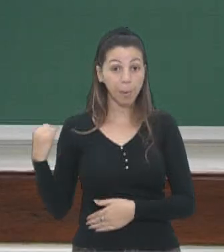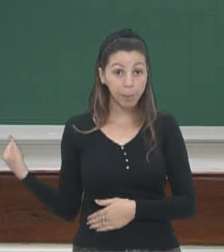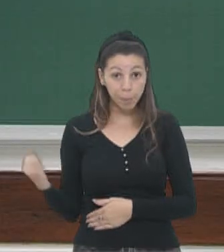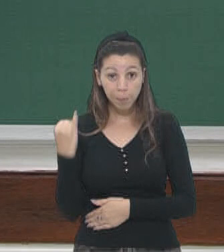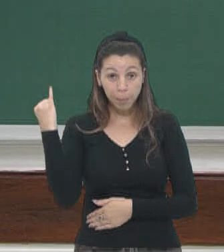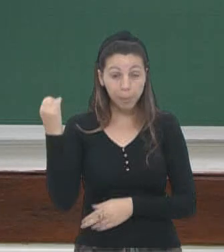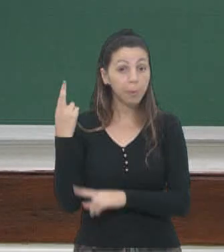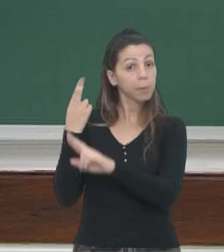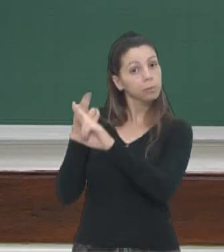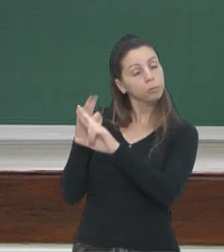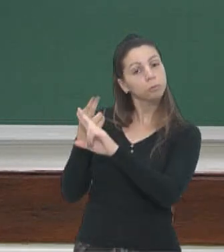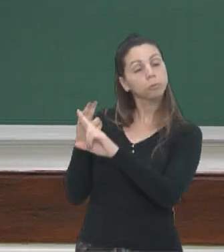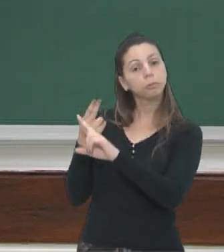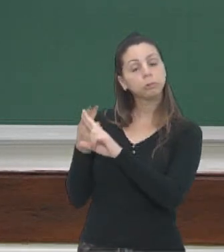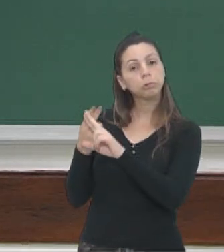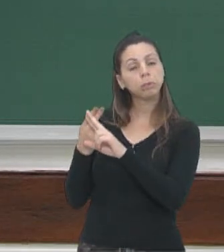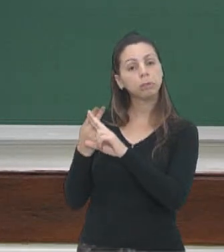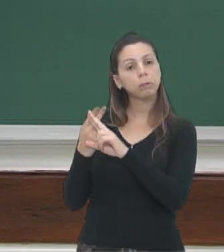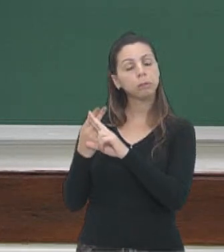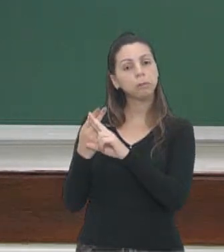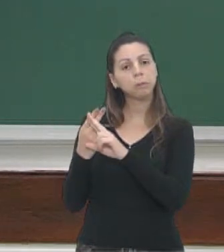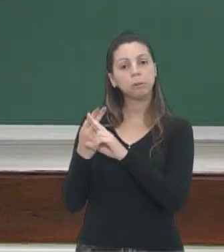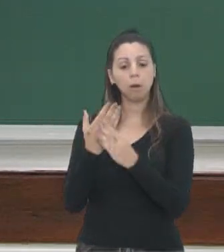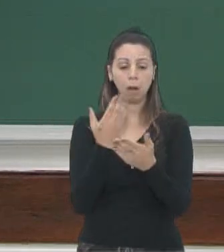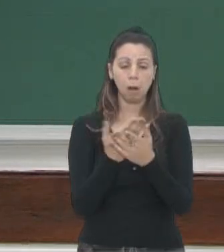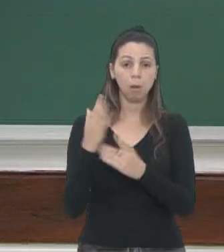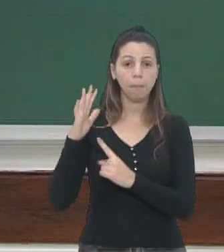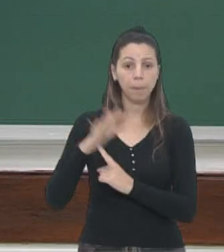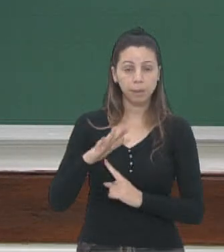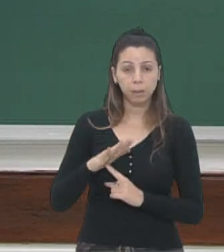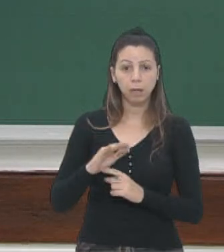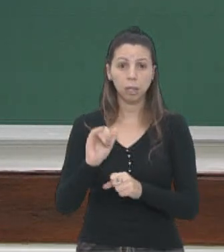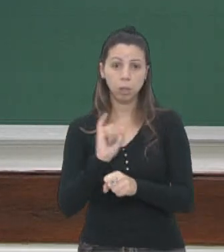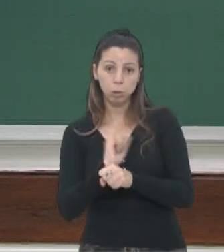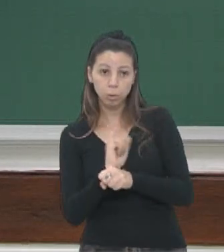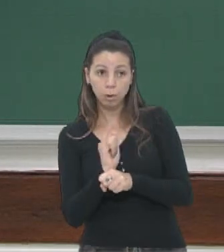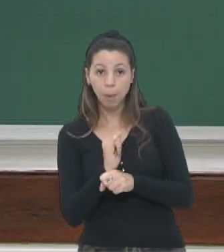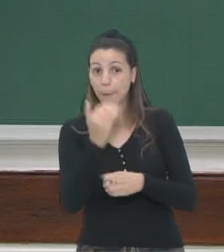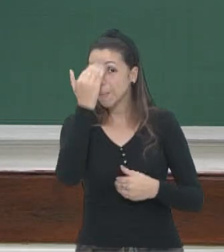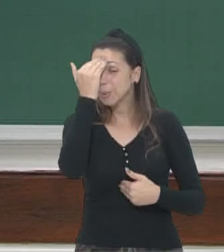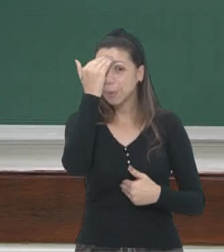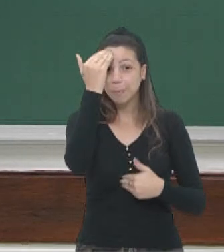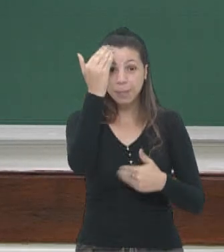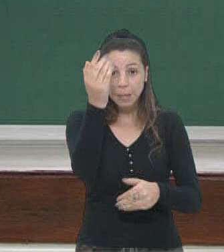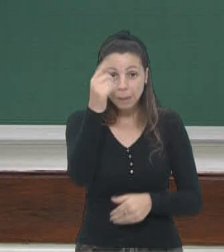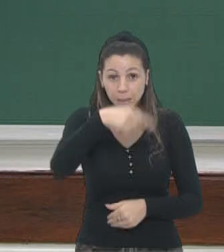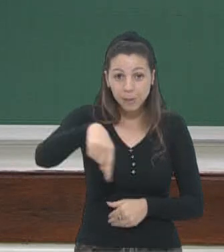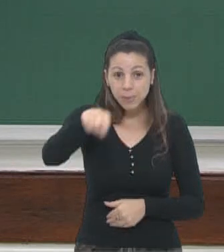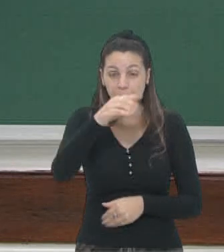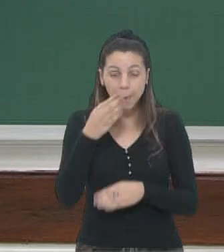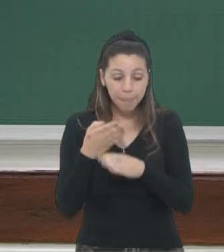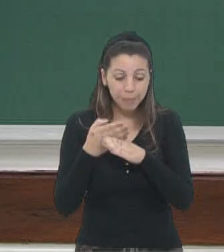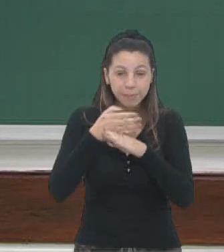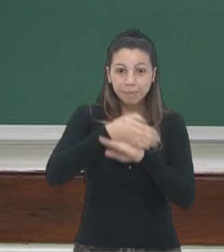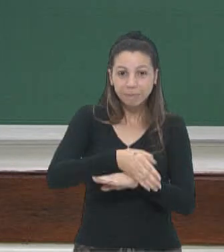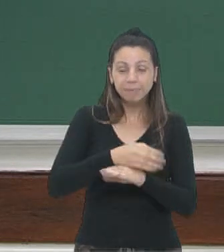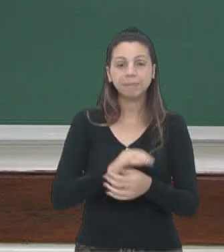você utilizar essas ferramentas, o canal Aula Paraná e o YouTube. Muito obrigado pela sua participação.